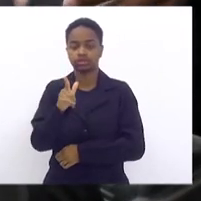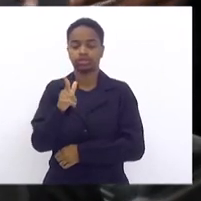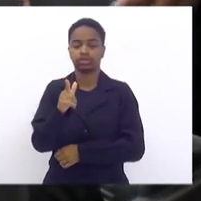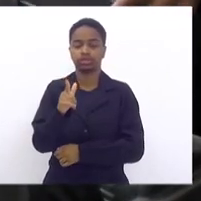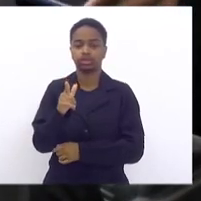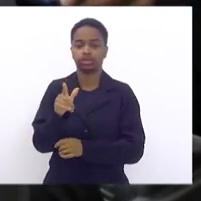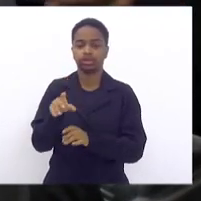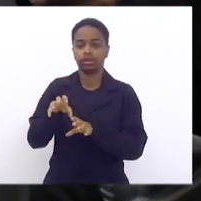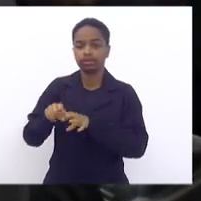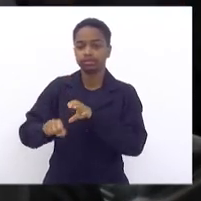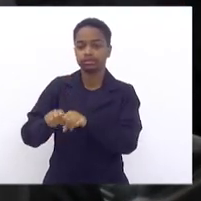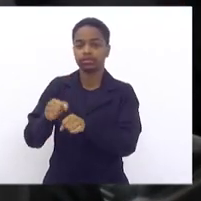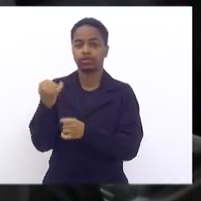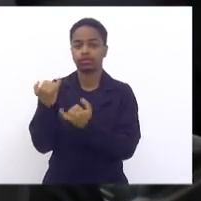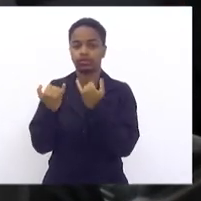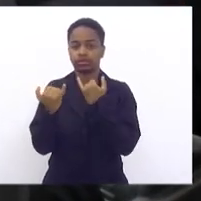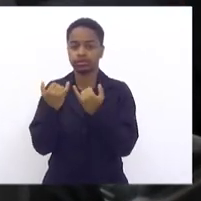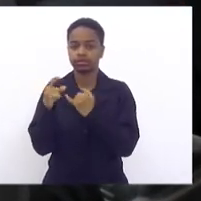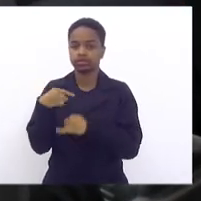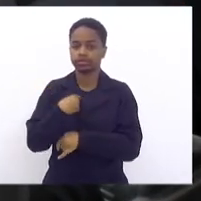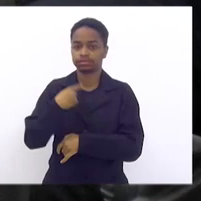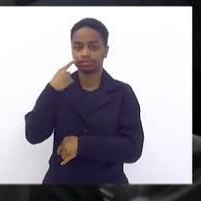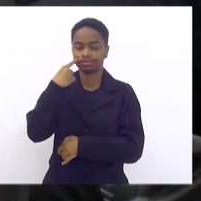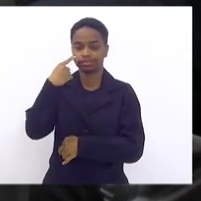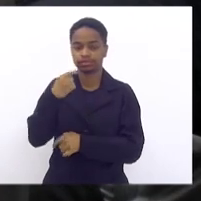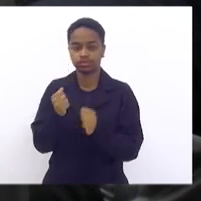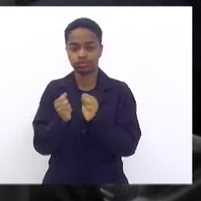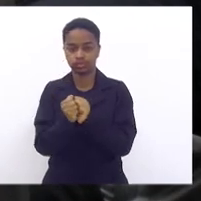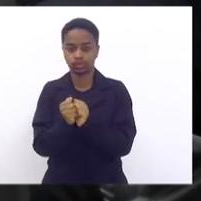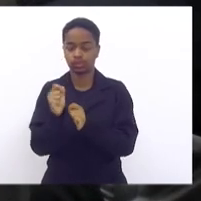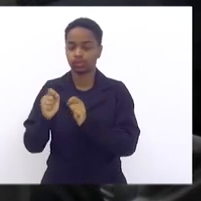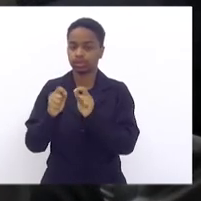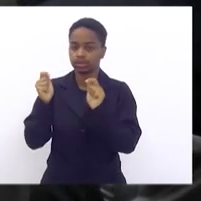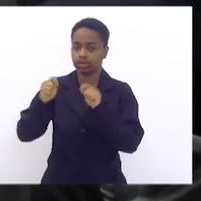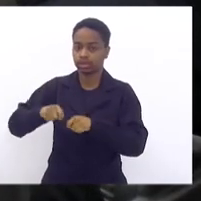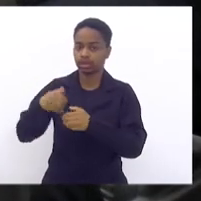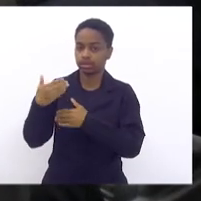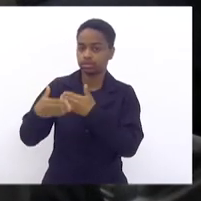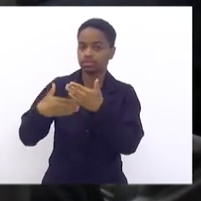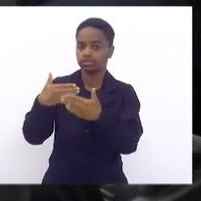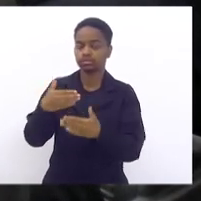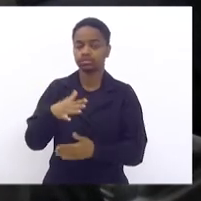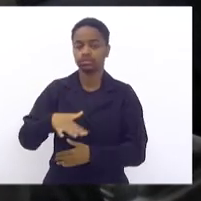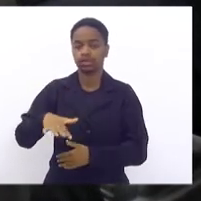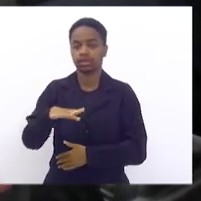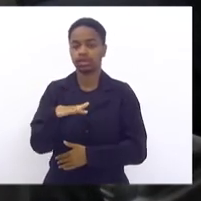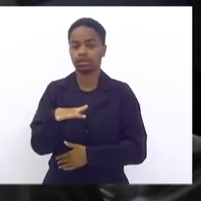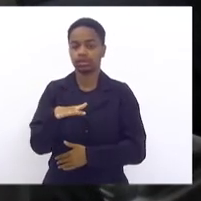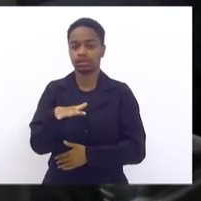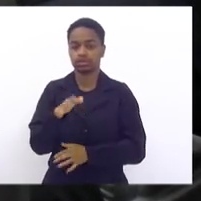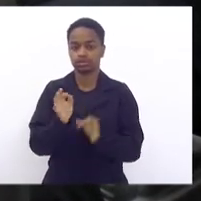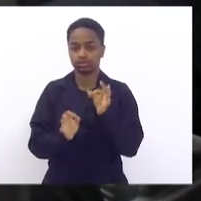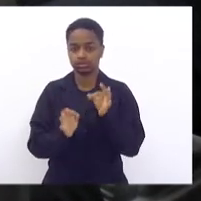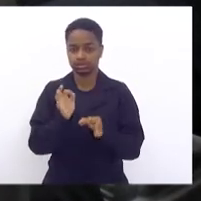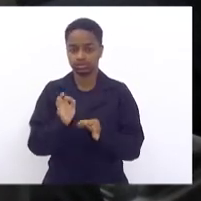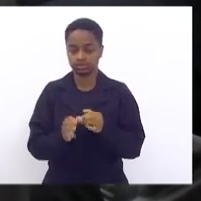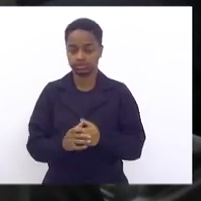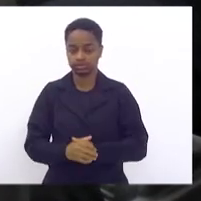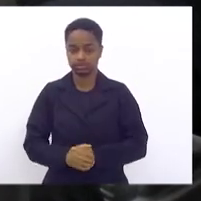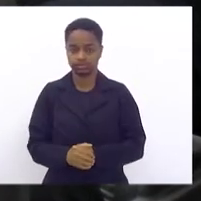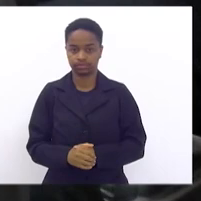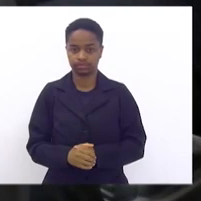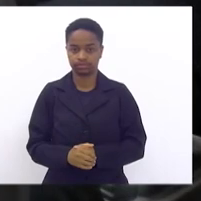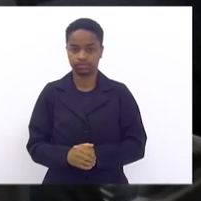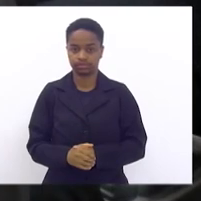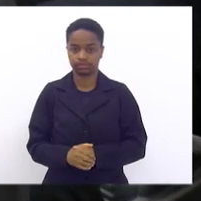trazer aqui e a gente pensar juntos e juntas o que a gente pode fazer para avançar nessa pauta no campo da justiça